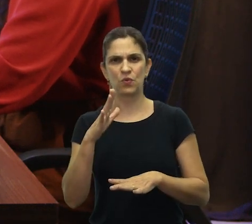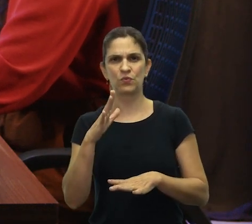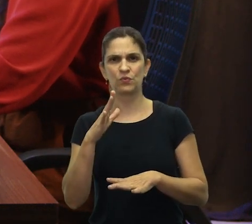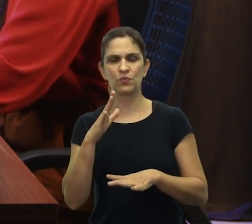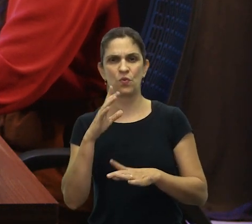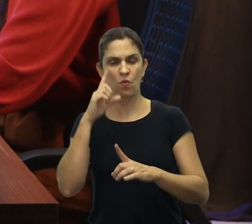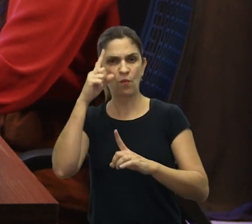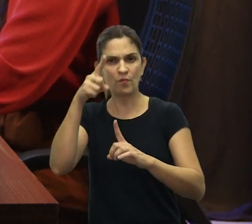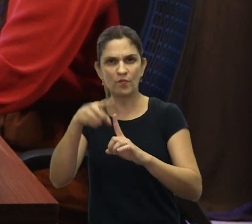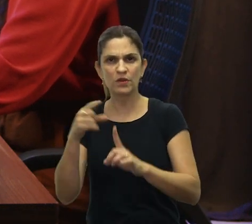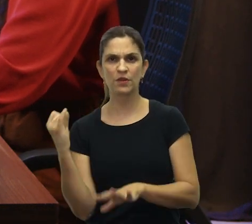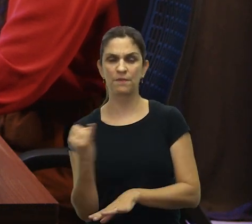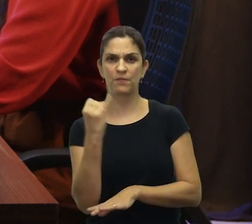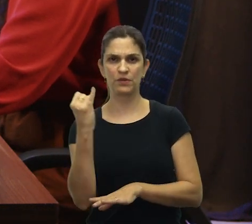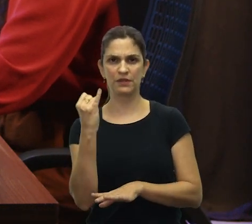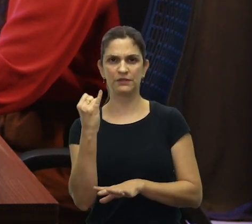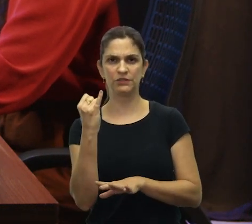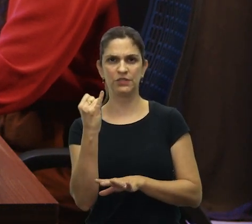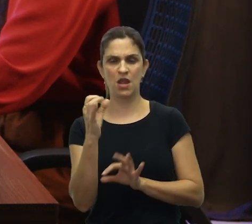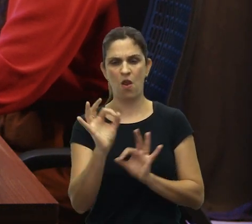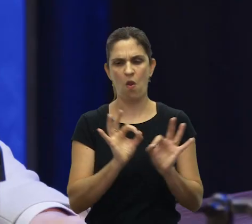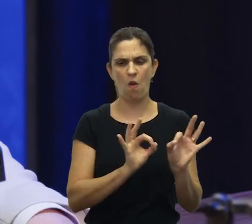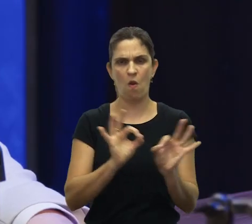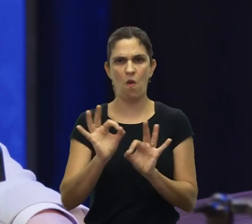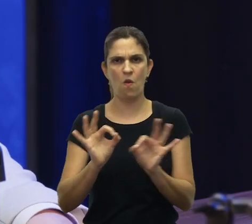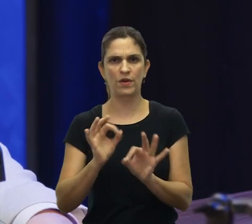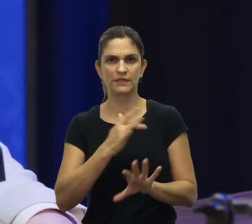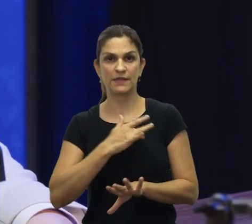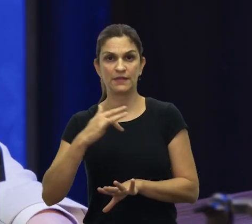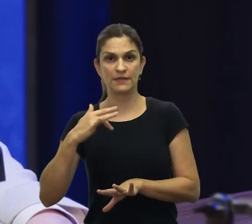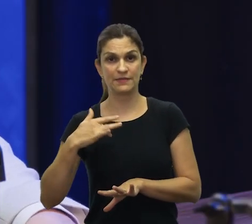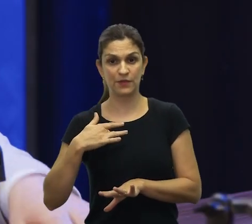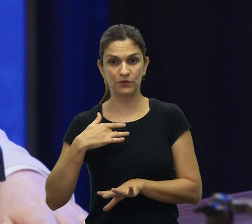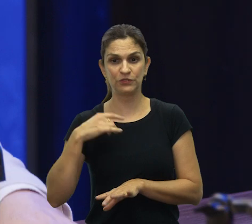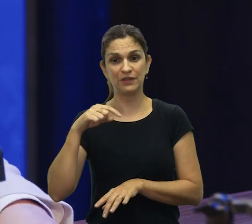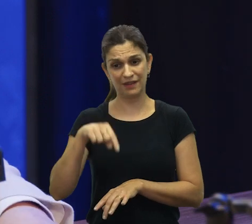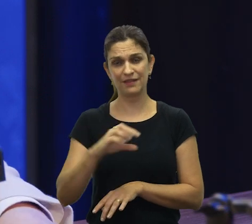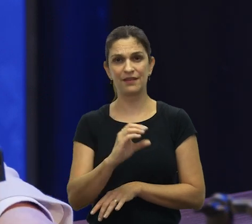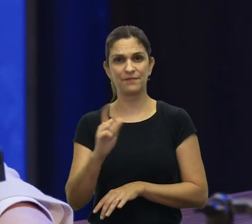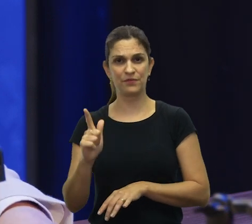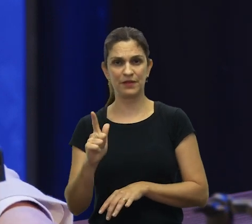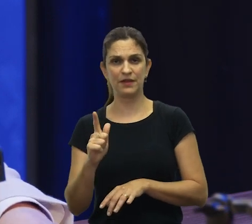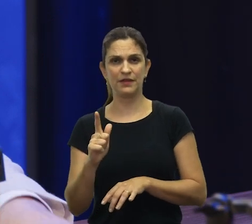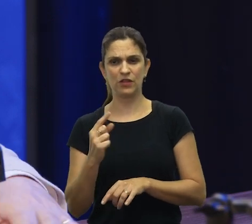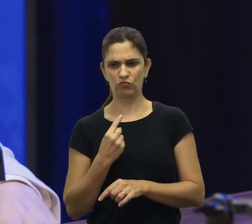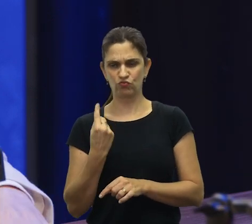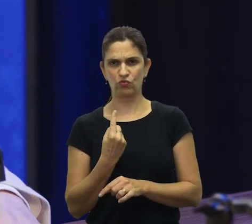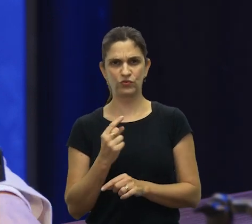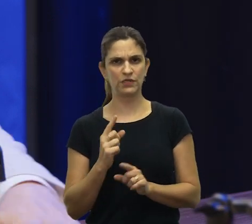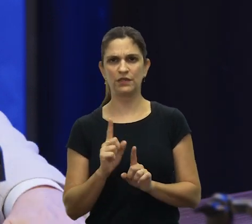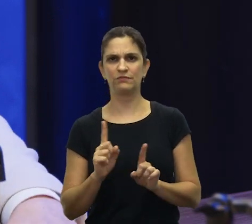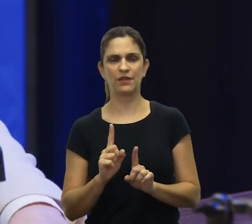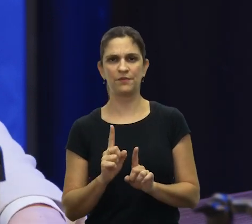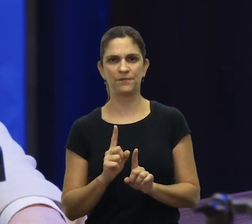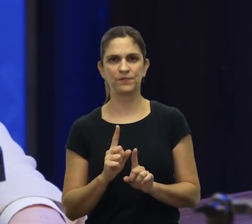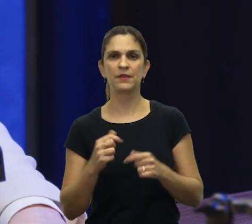importante de reestruturar a saúde pública no município de Campo Grande. Isso não consegue fazer sozinho, precisa de apoio do município,